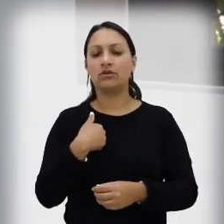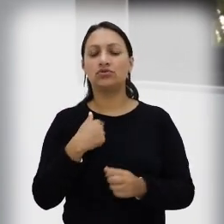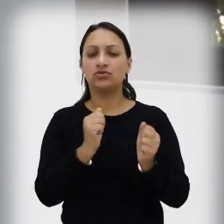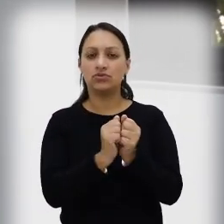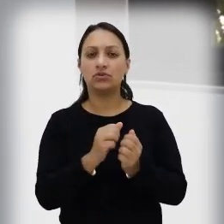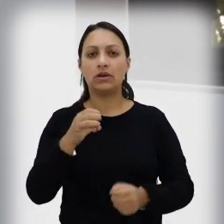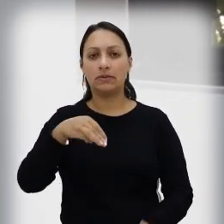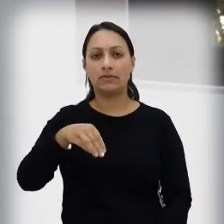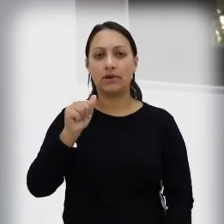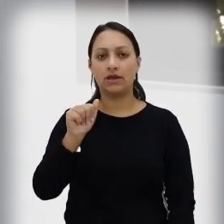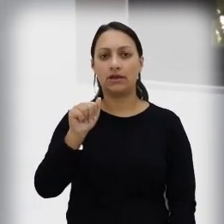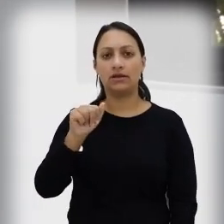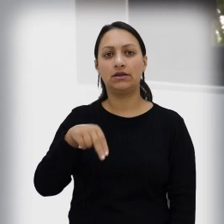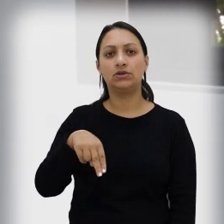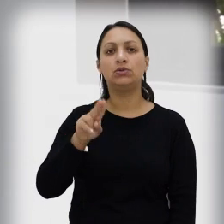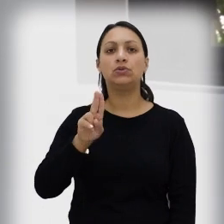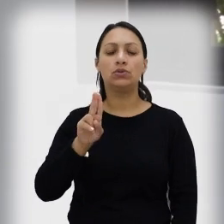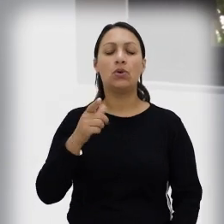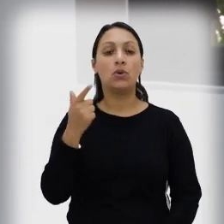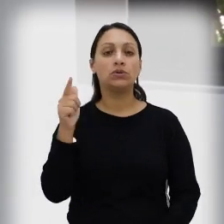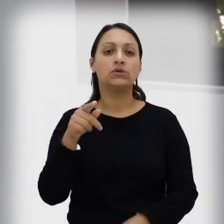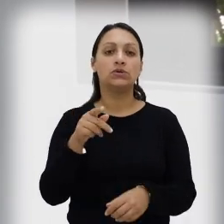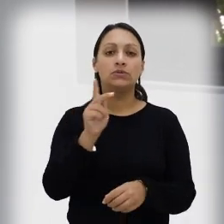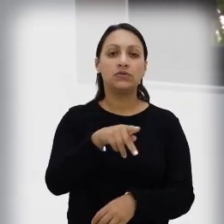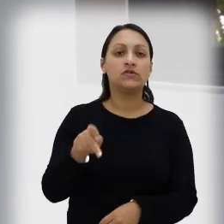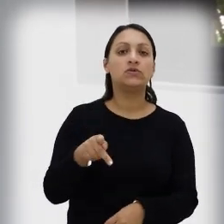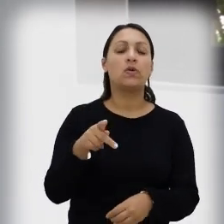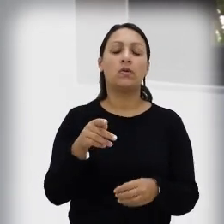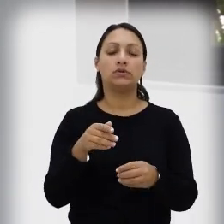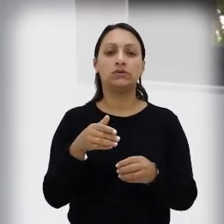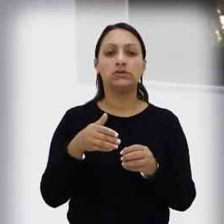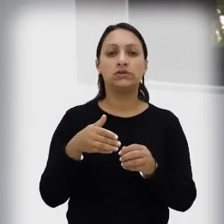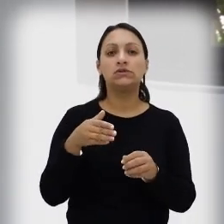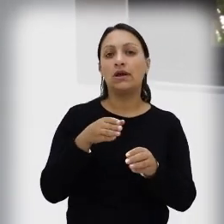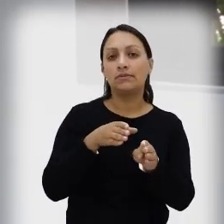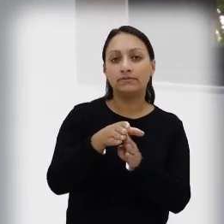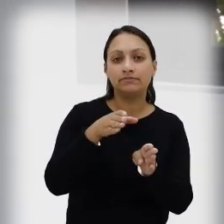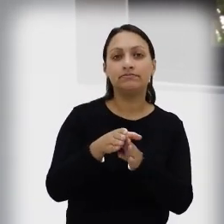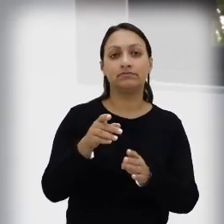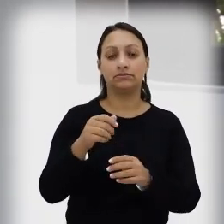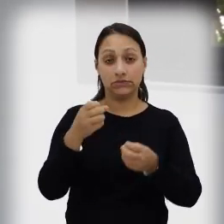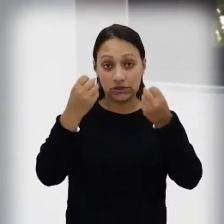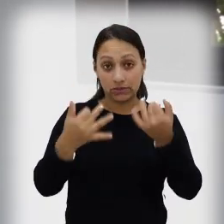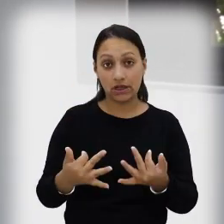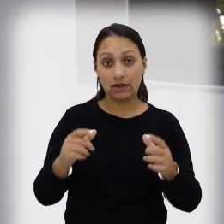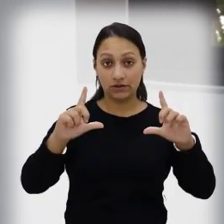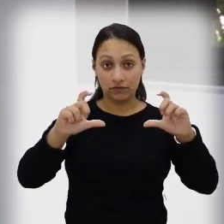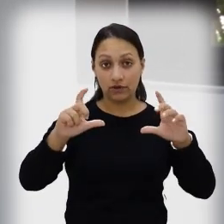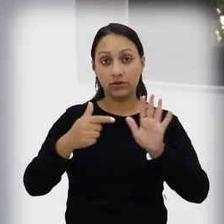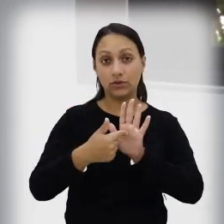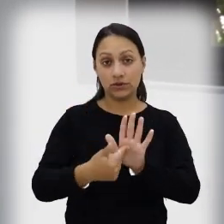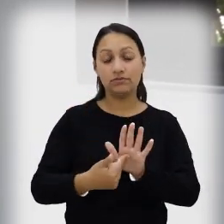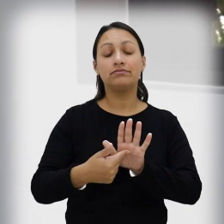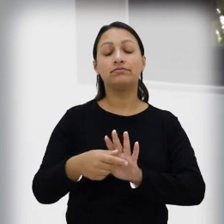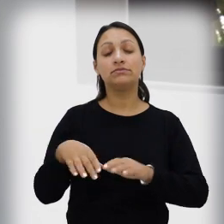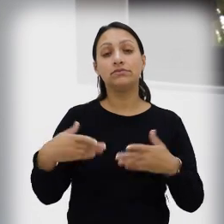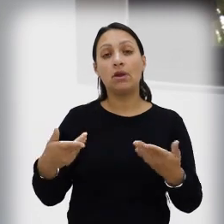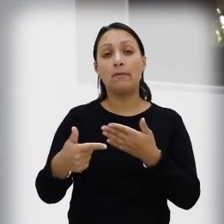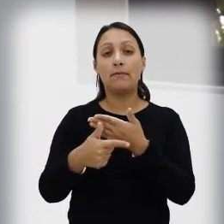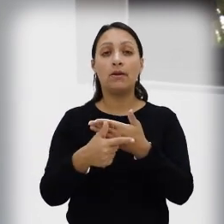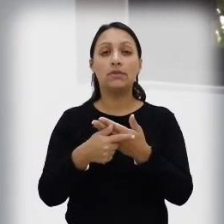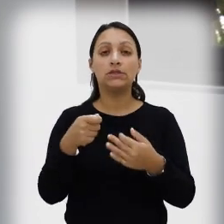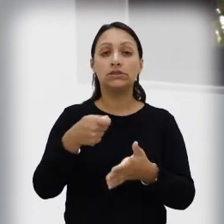esses professores e mentores que foram citados ali. Então, o meu papel é tentar fazer com que